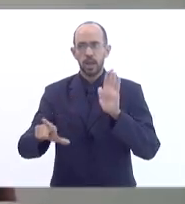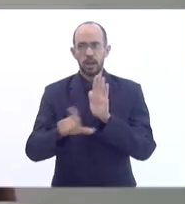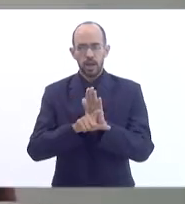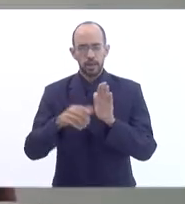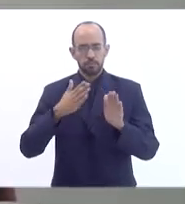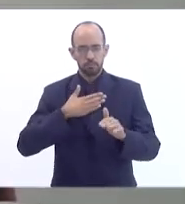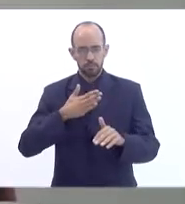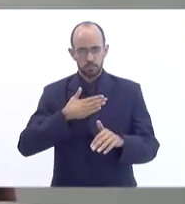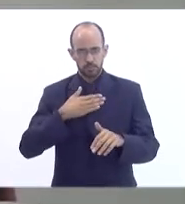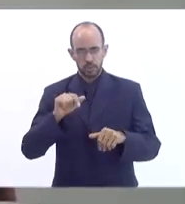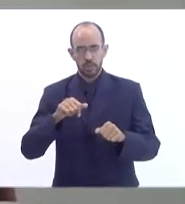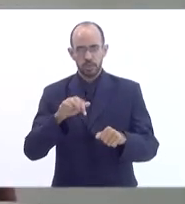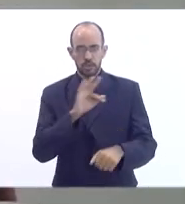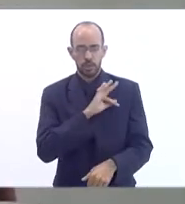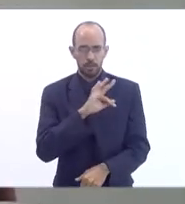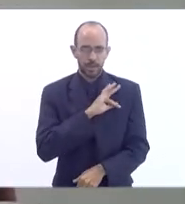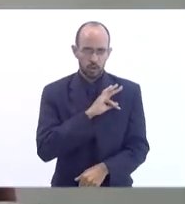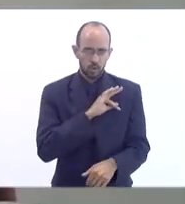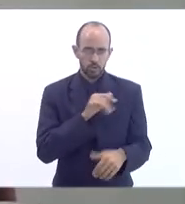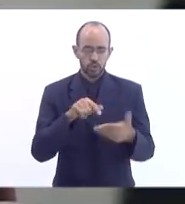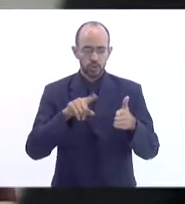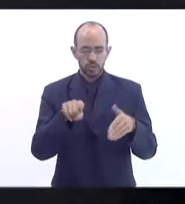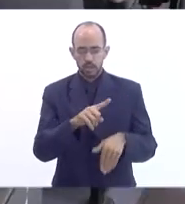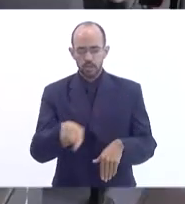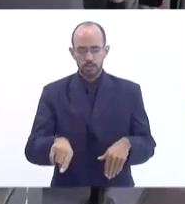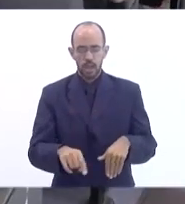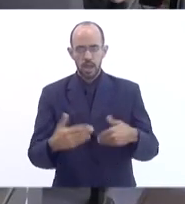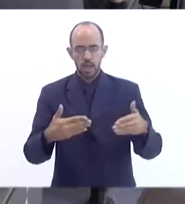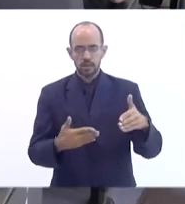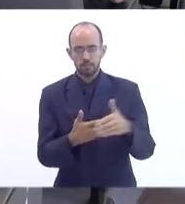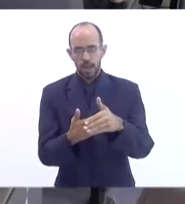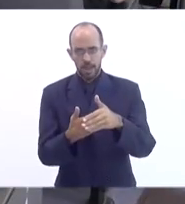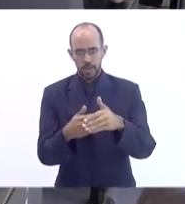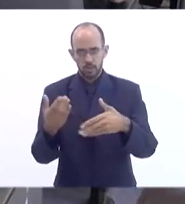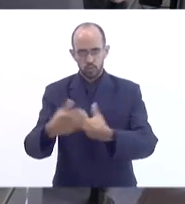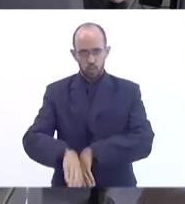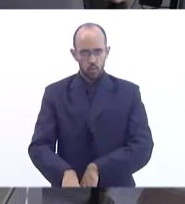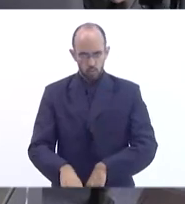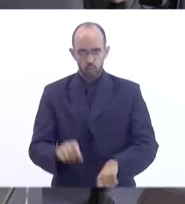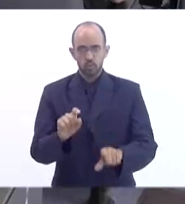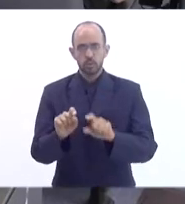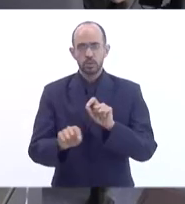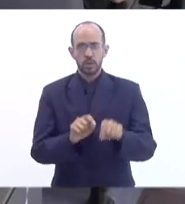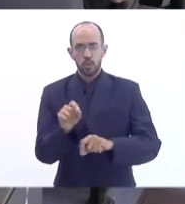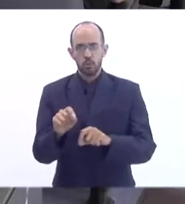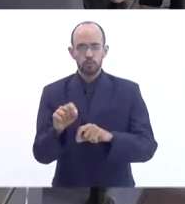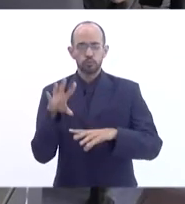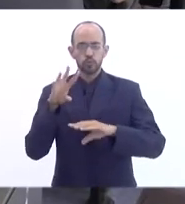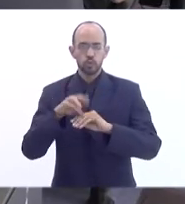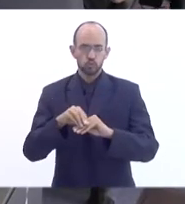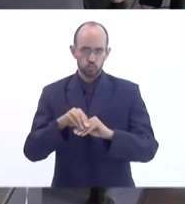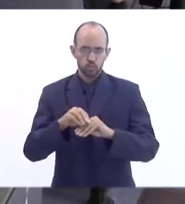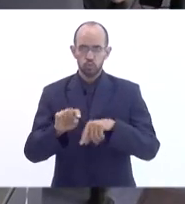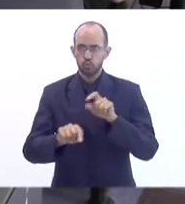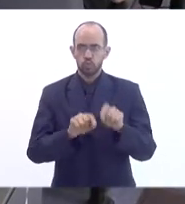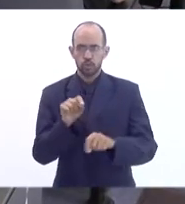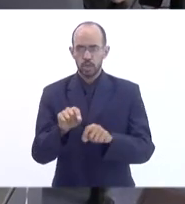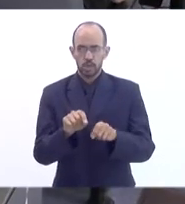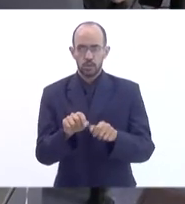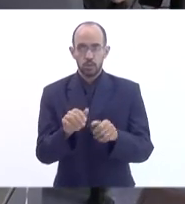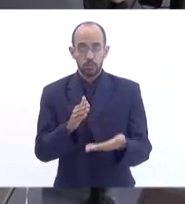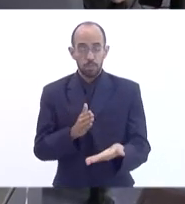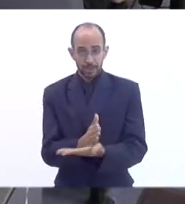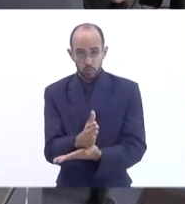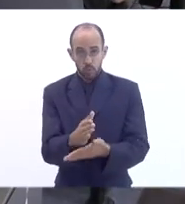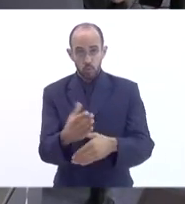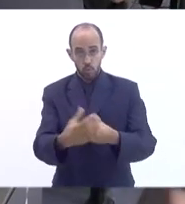Martha Rocha que extinguia a cláusula de barreira nos concurso público em síntese fez concurso público foi